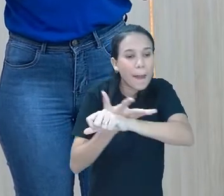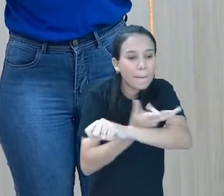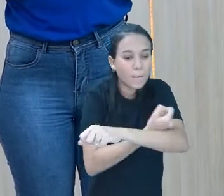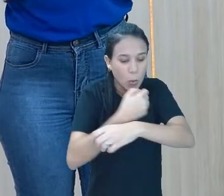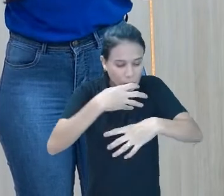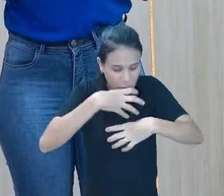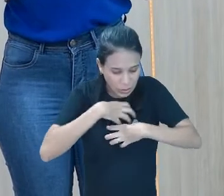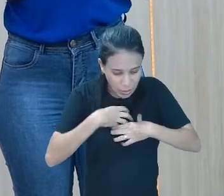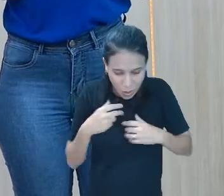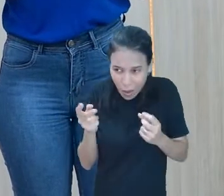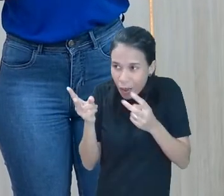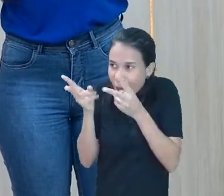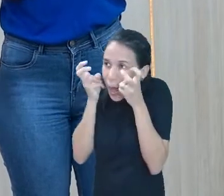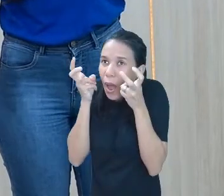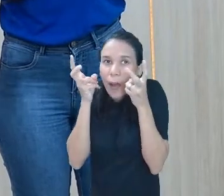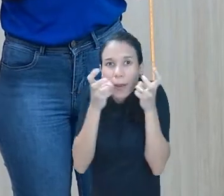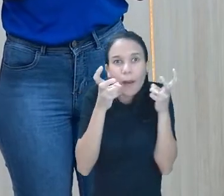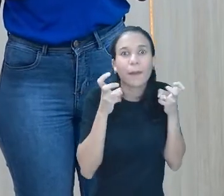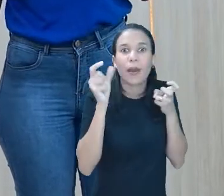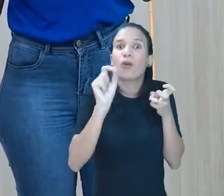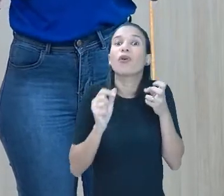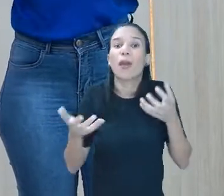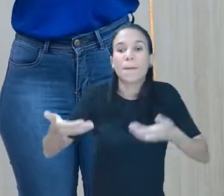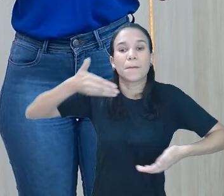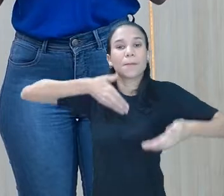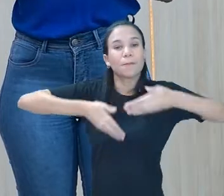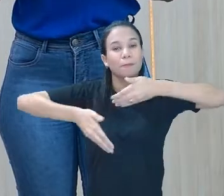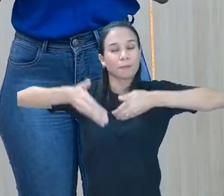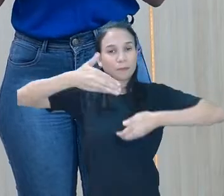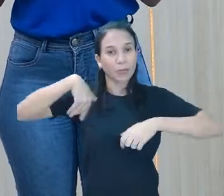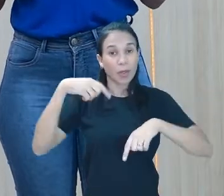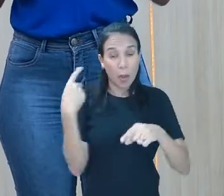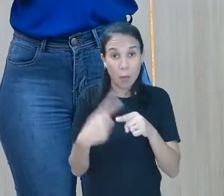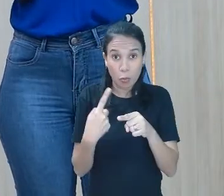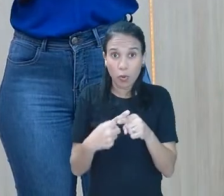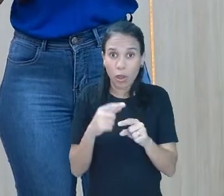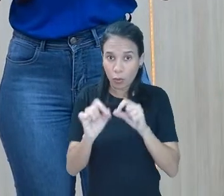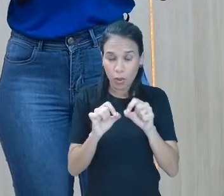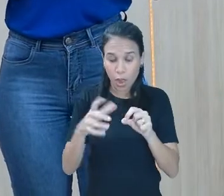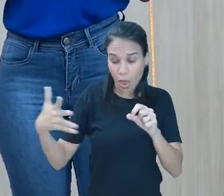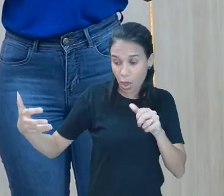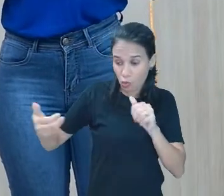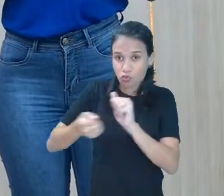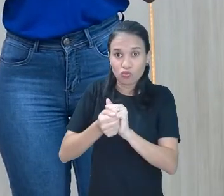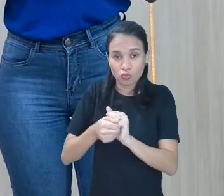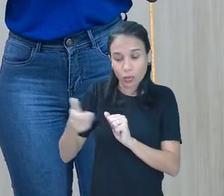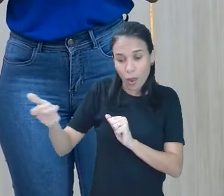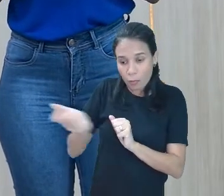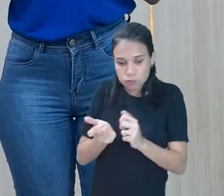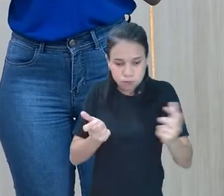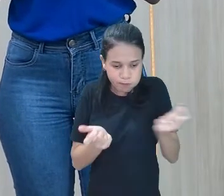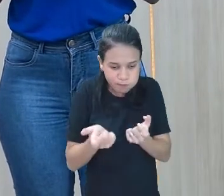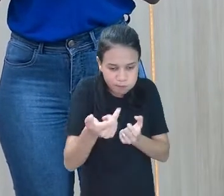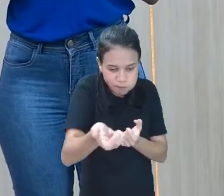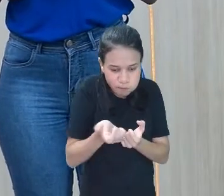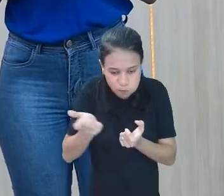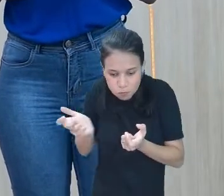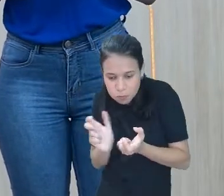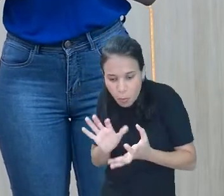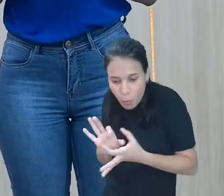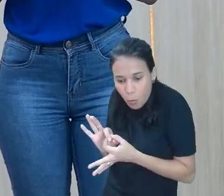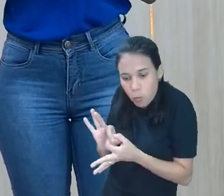sensações, percepções que precipitam o engajamento. Né? Porque essa junção, essa interação,